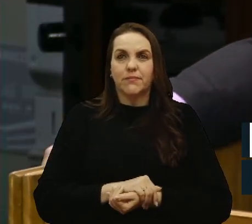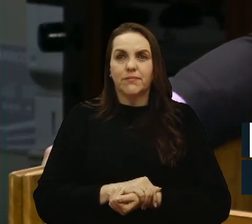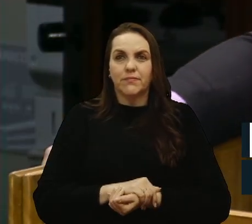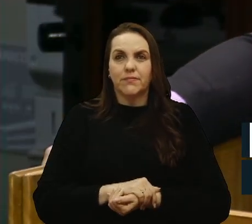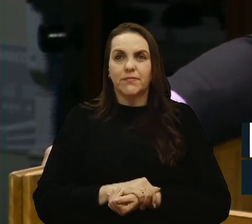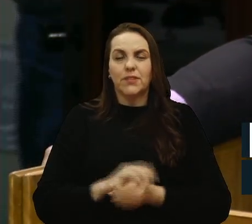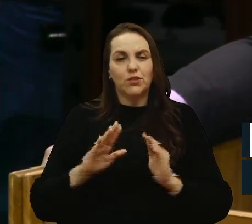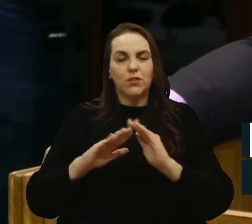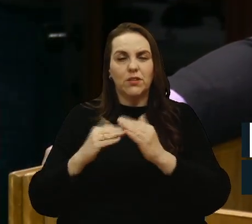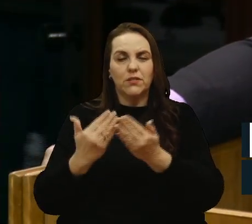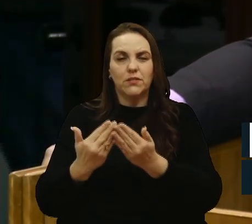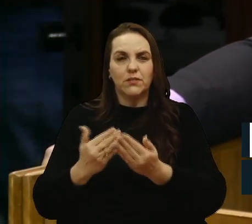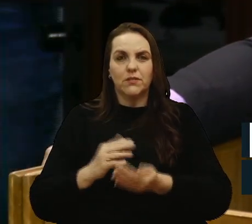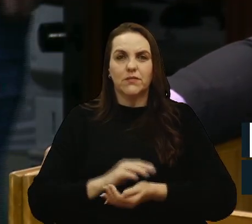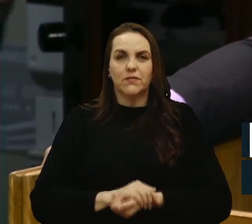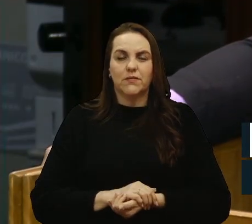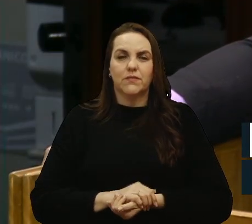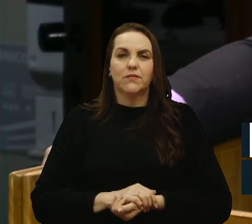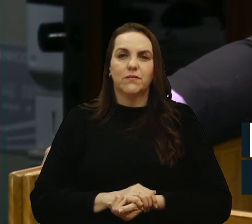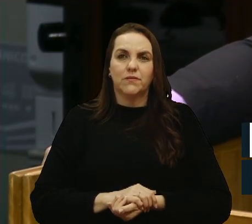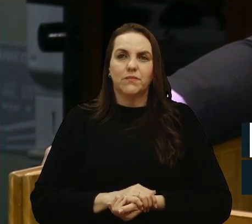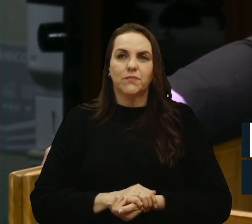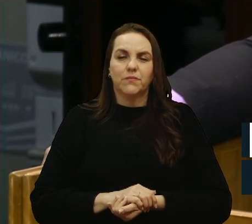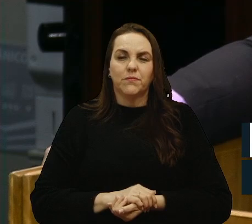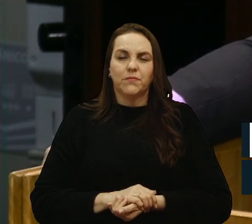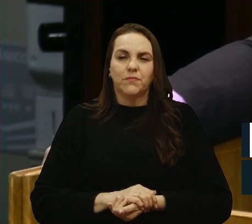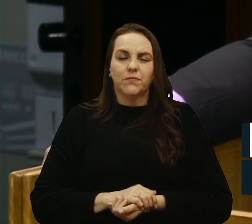É a escola.